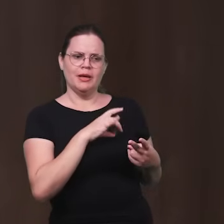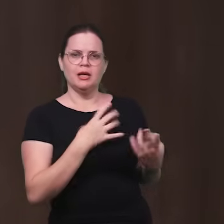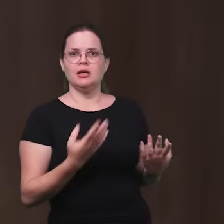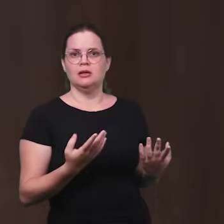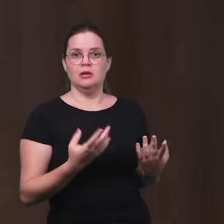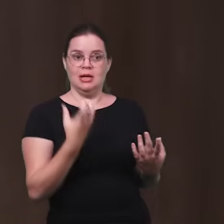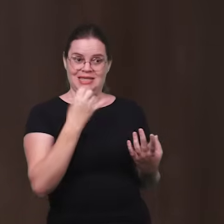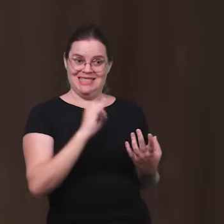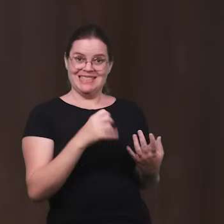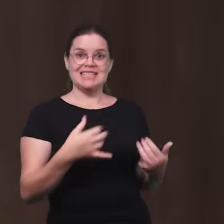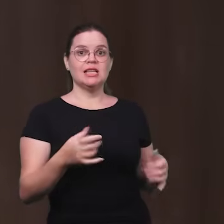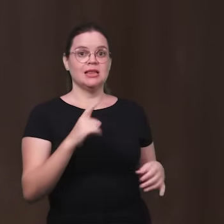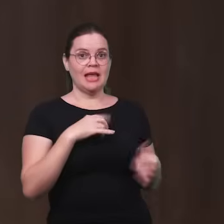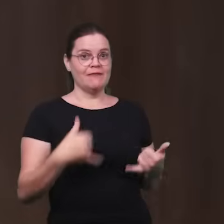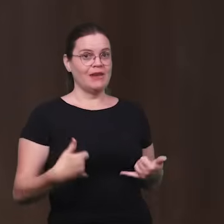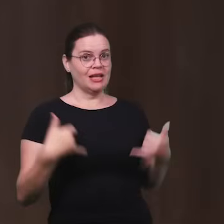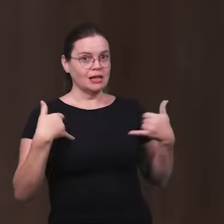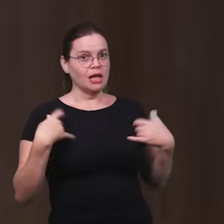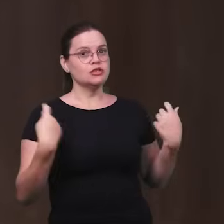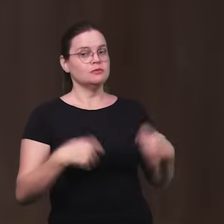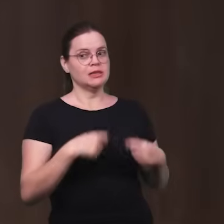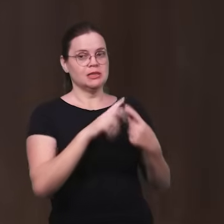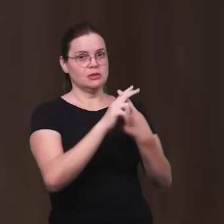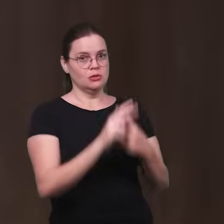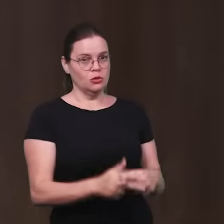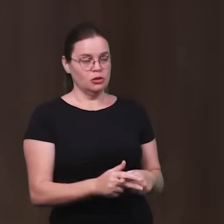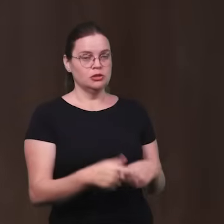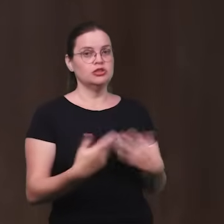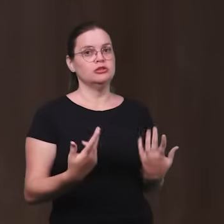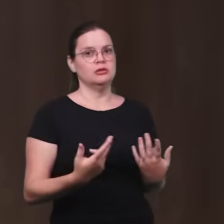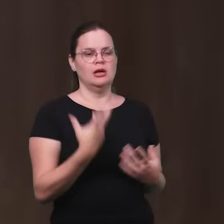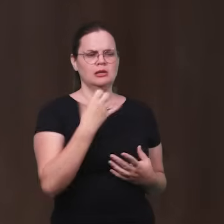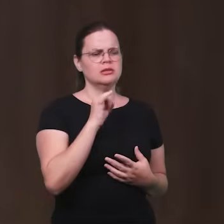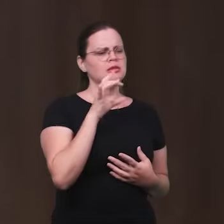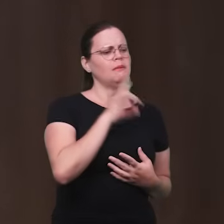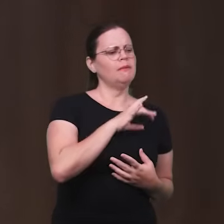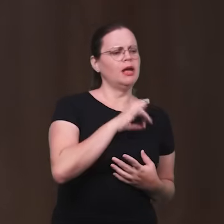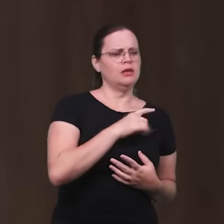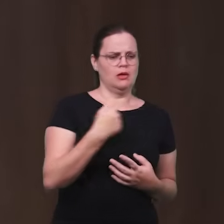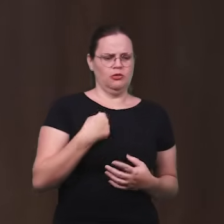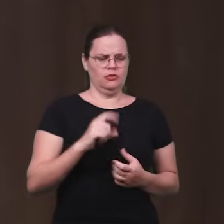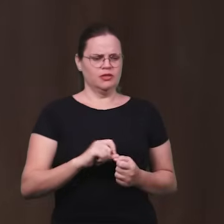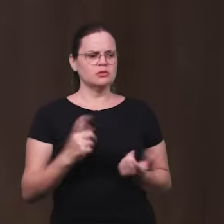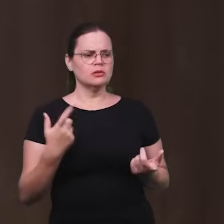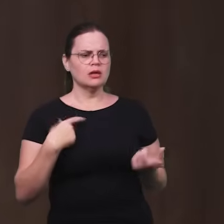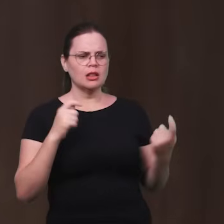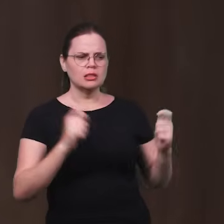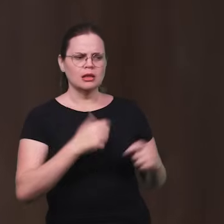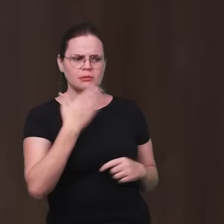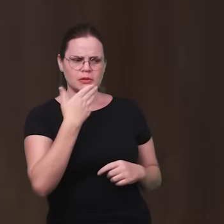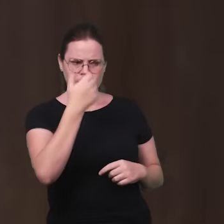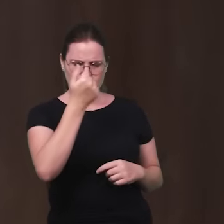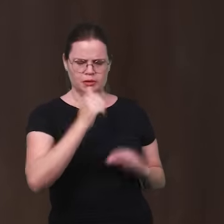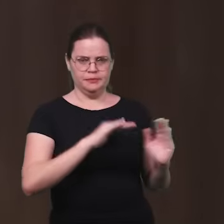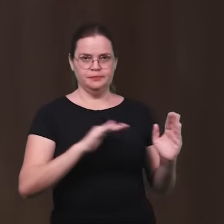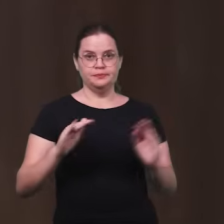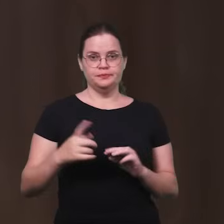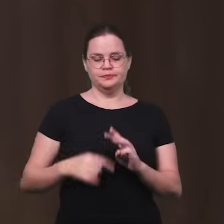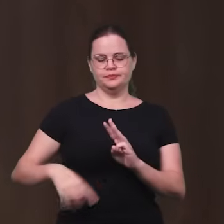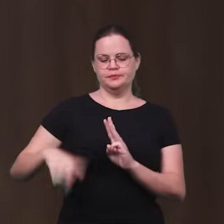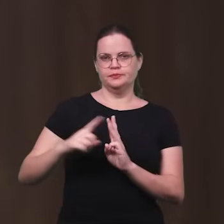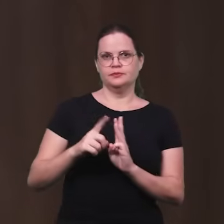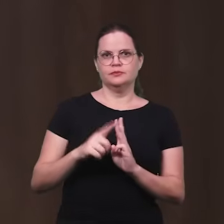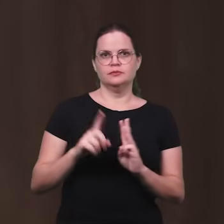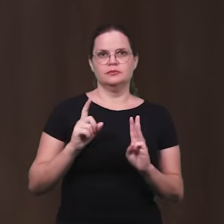orgulho tem que ser trabalhado. É medo, esse relacionamento de medo. O que que pode melhorar? Um terceiro motivo